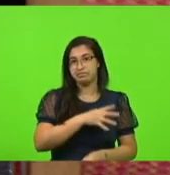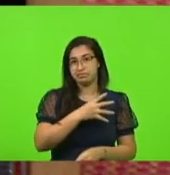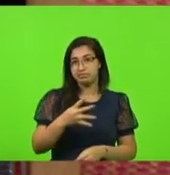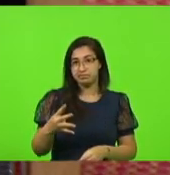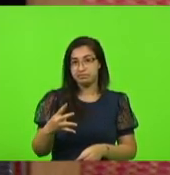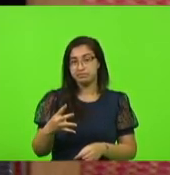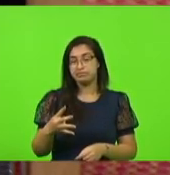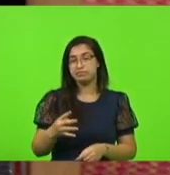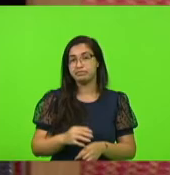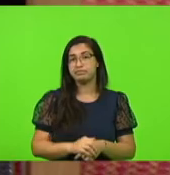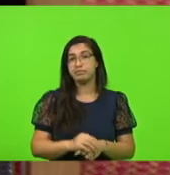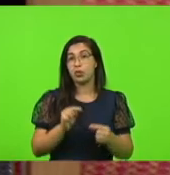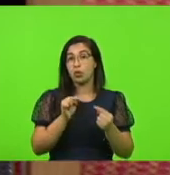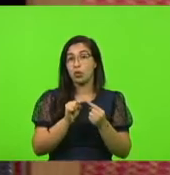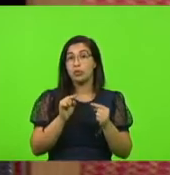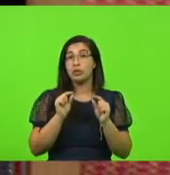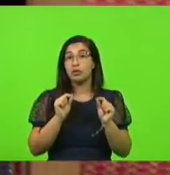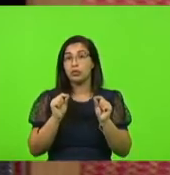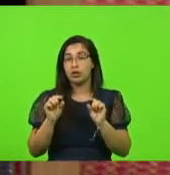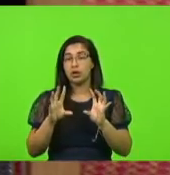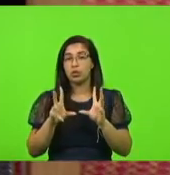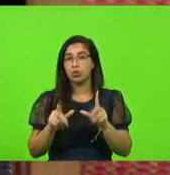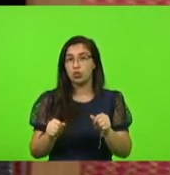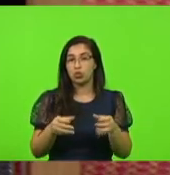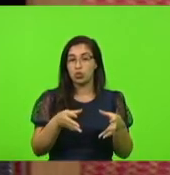Enquadra todos no nível 1,